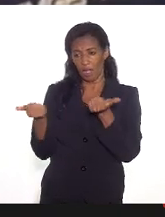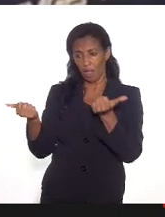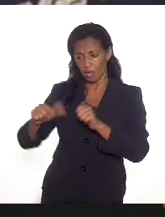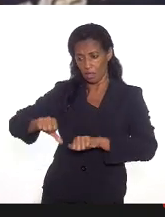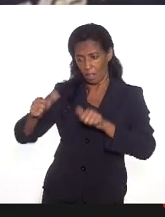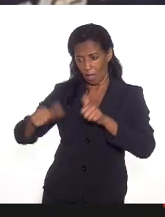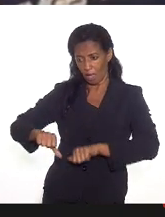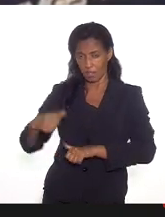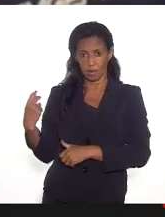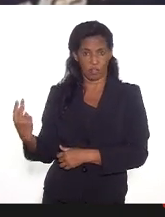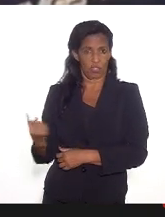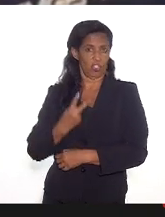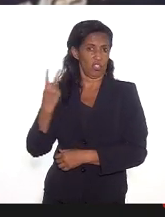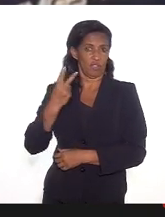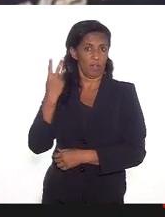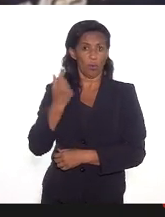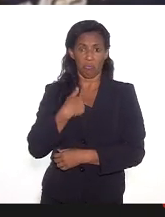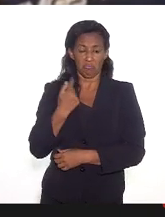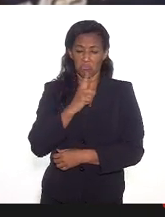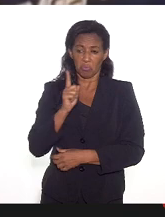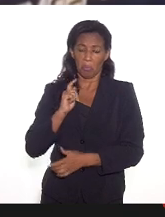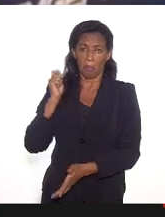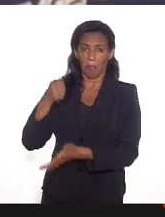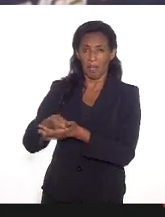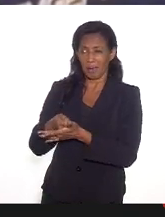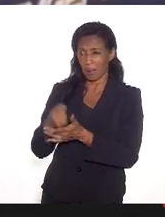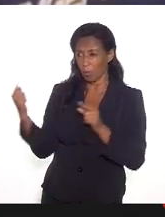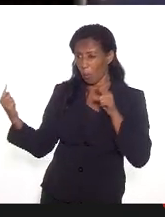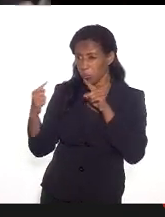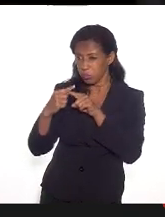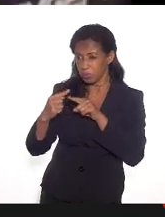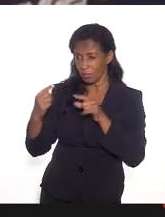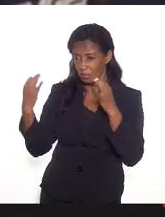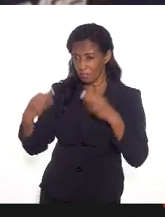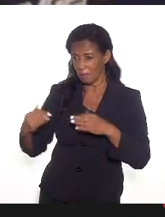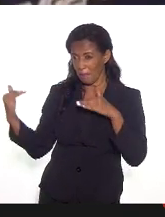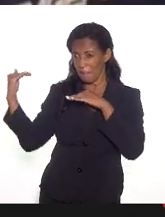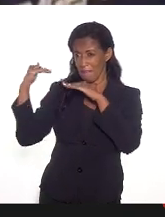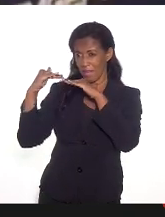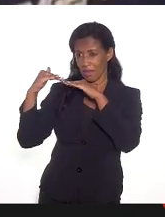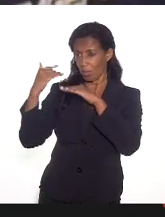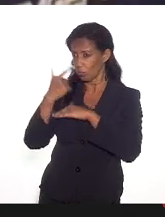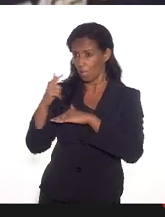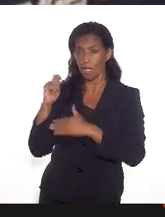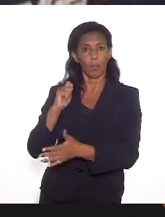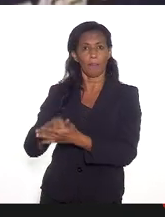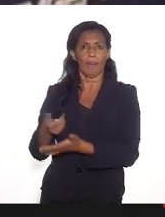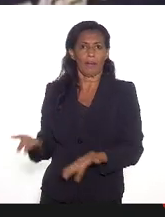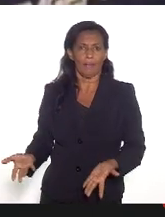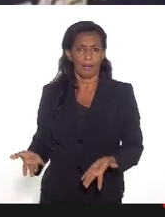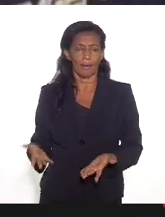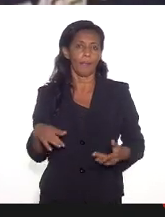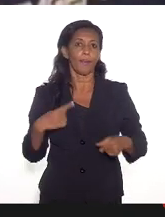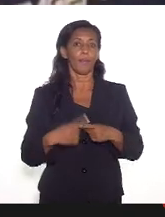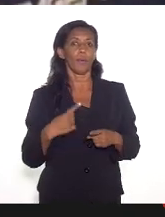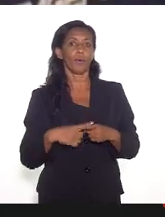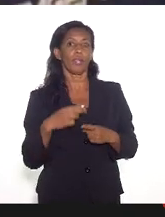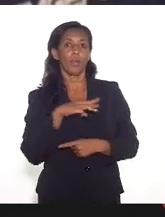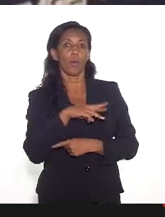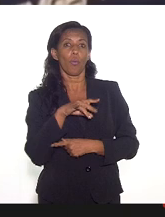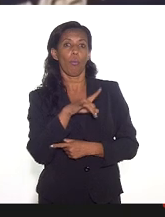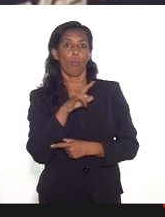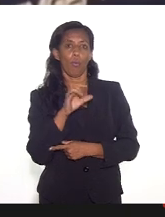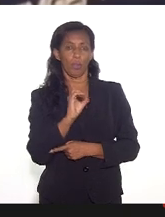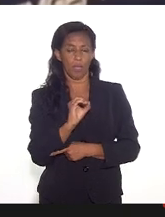de valor agregado, nós não pagamos se não tiver alcançado essa meta. Porque o modelo da